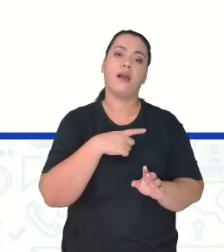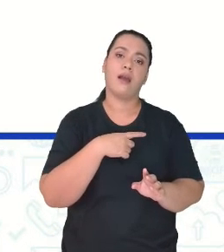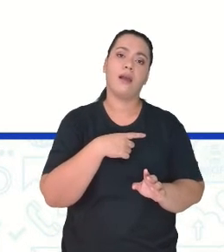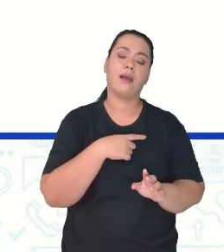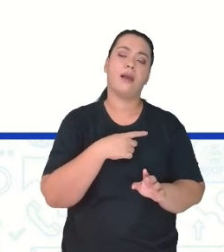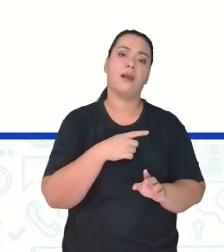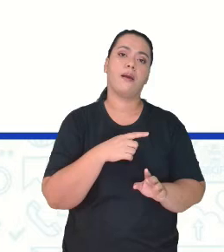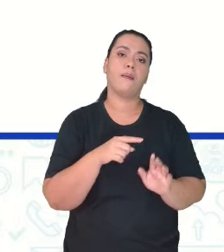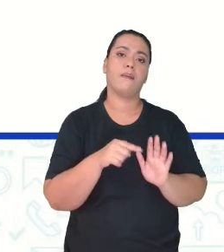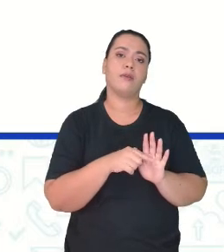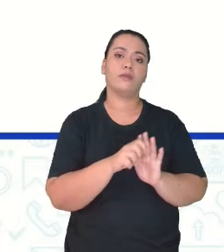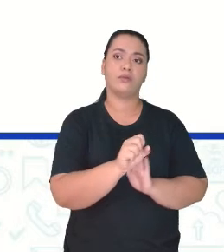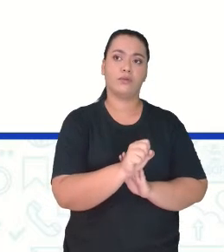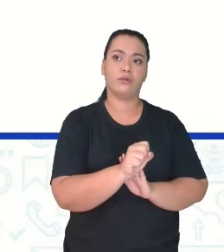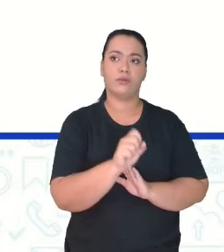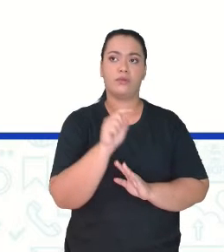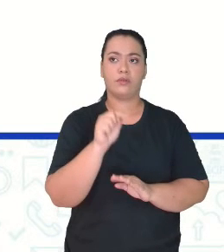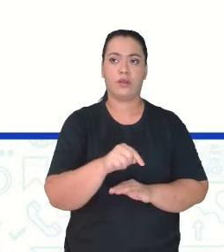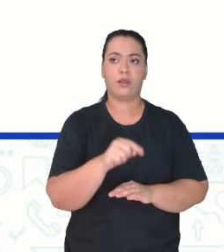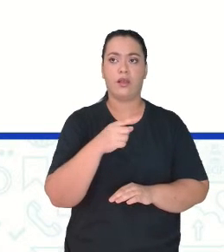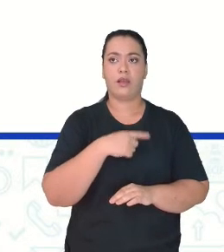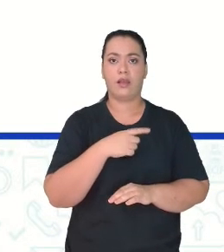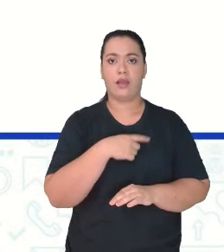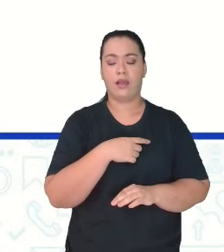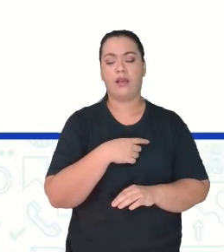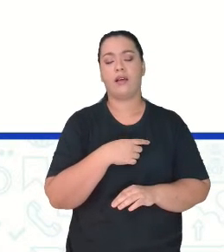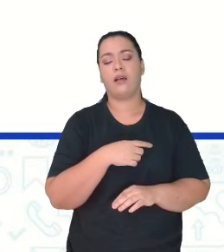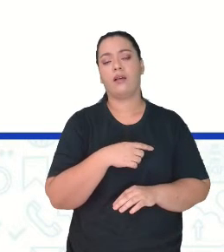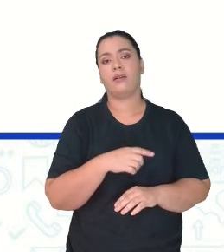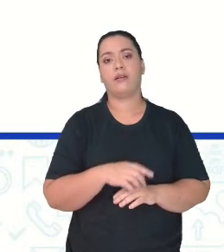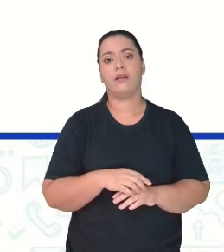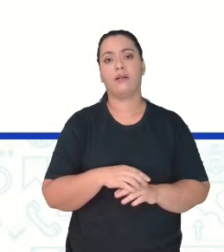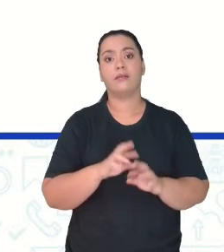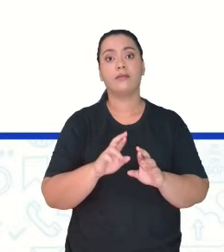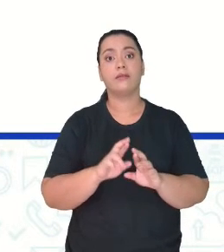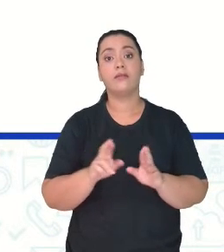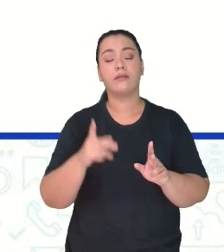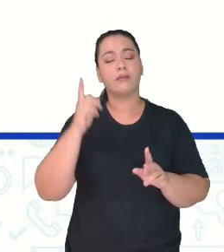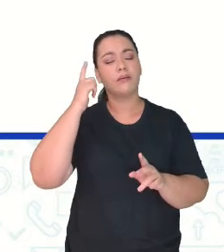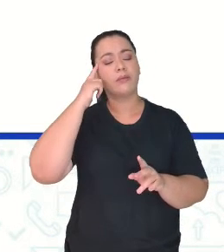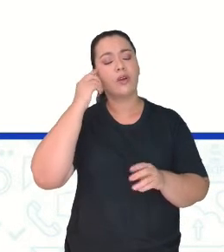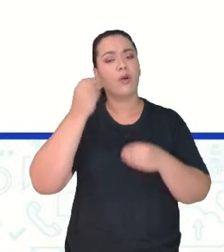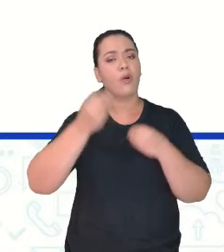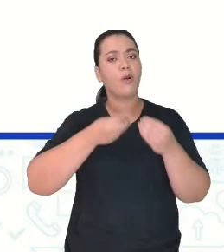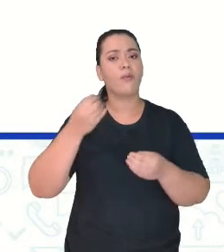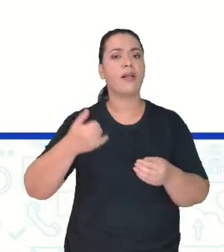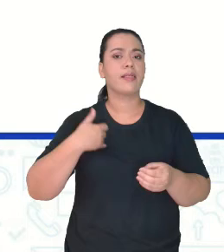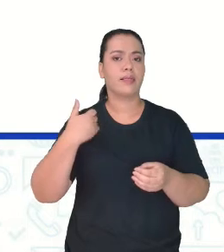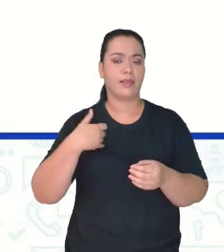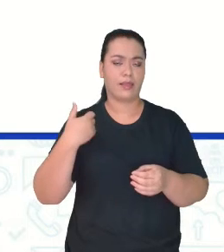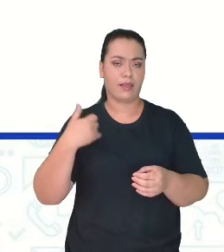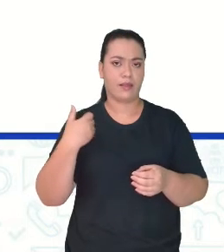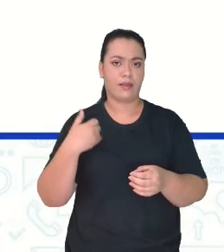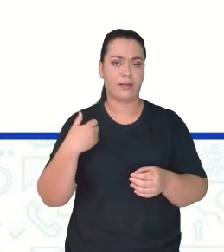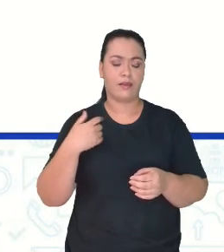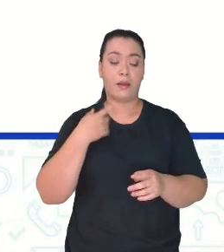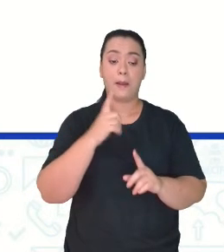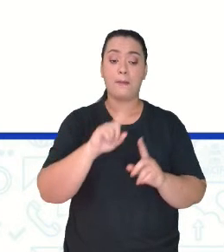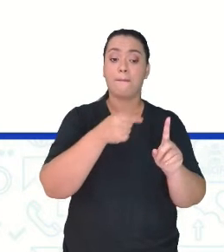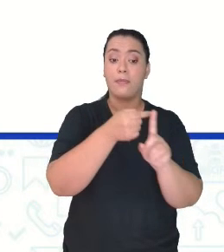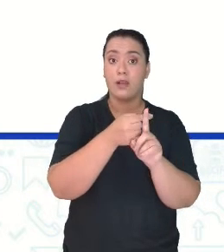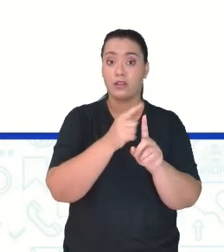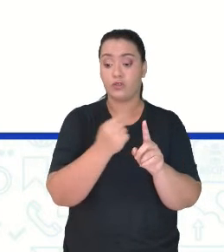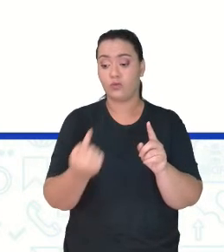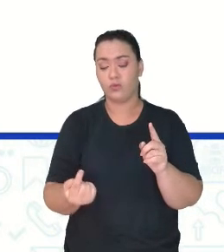tem 19 anos, certo? Essa é a ideia aí da idade, que é a mais uma do